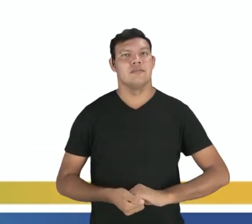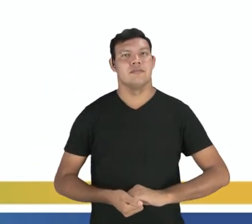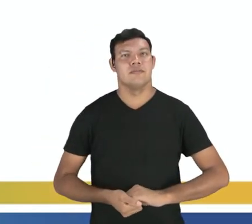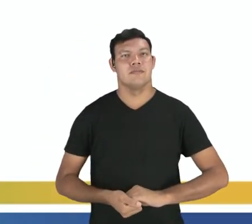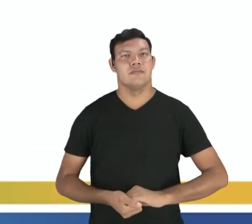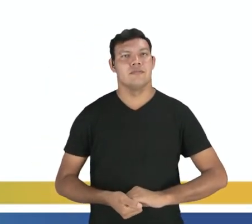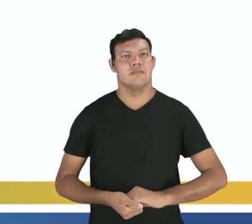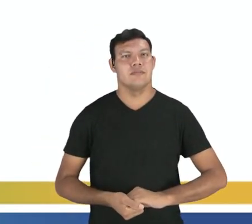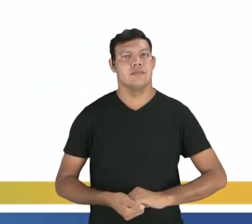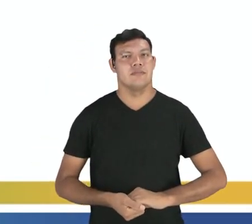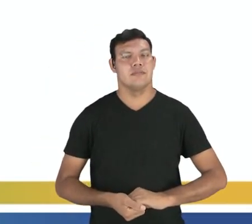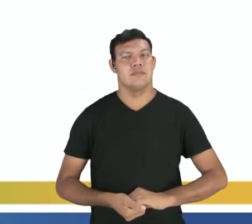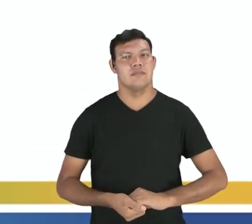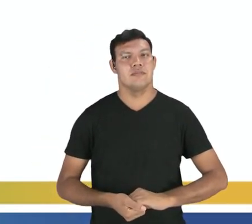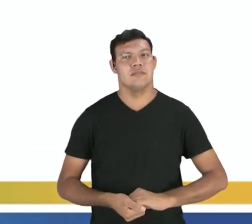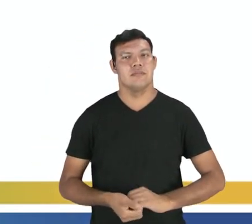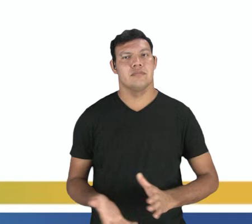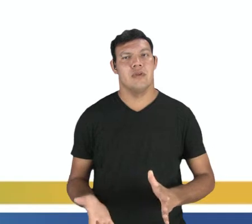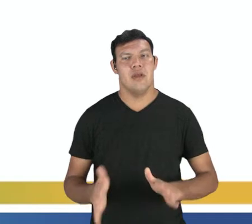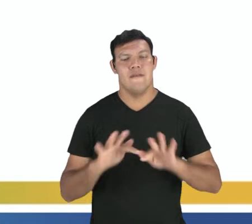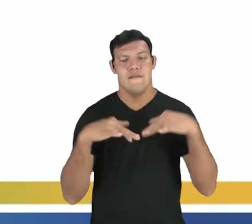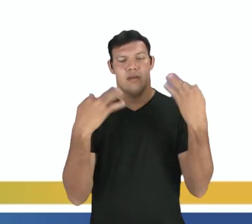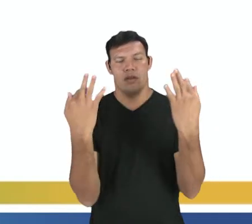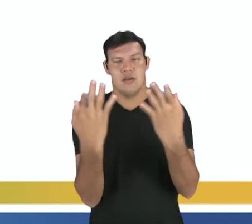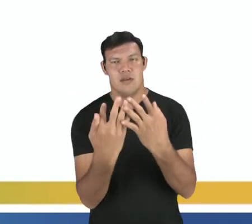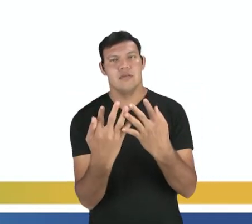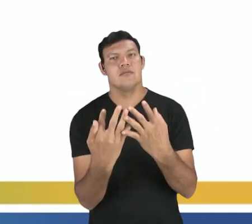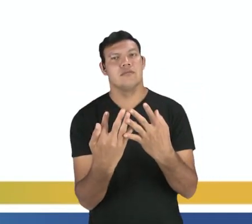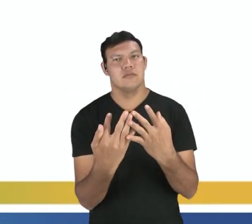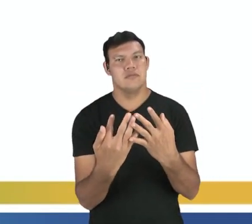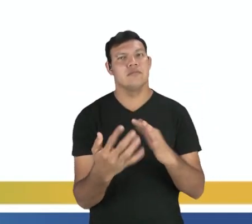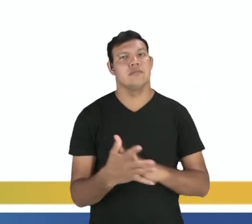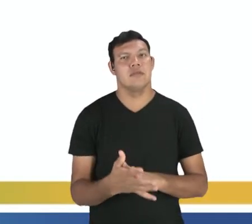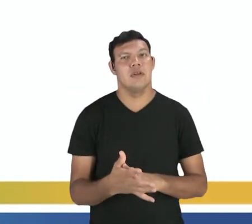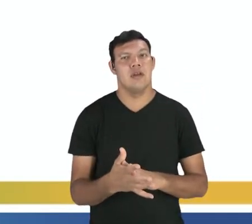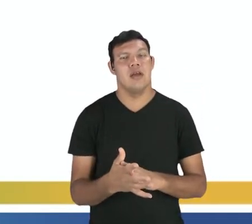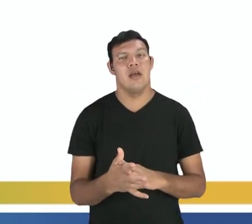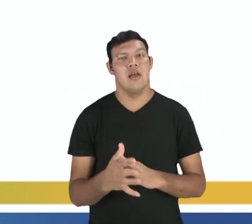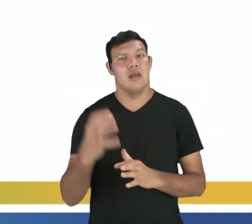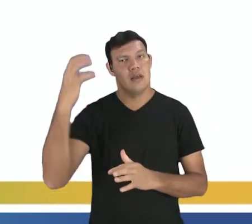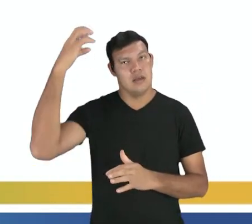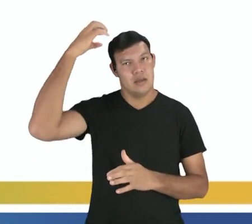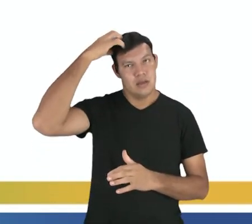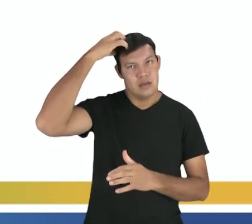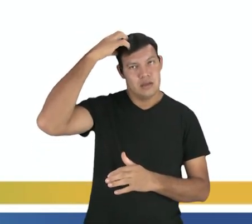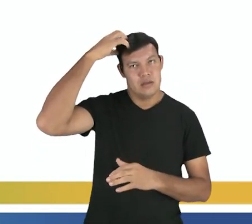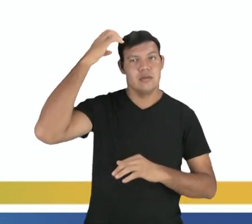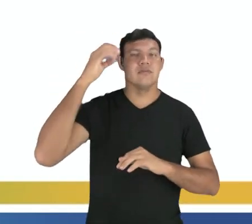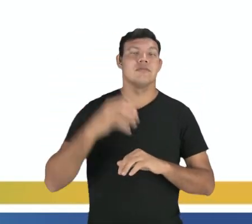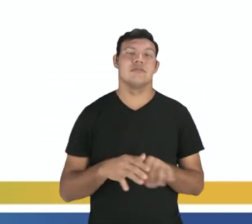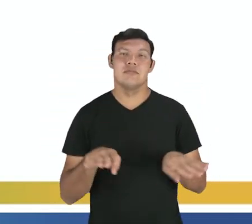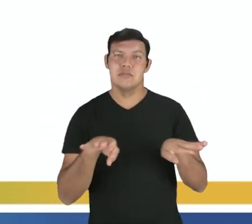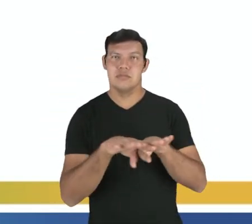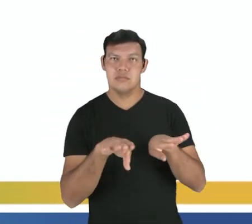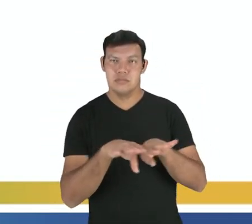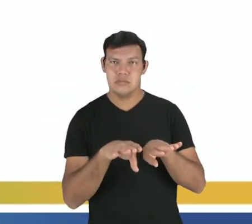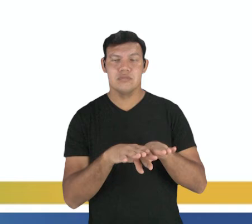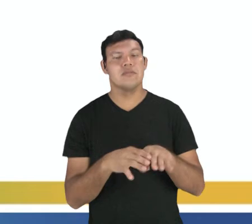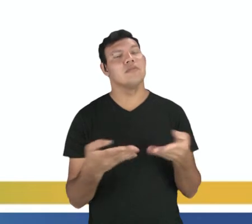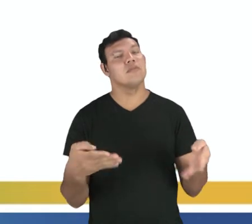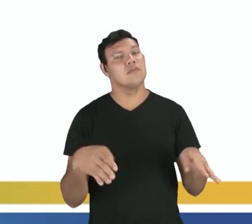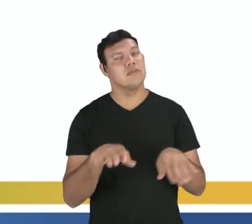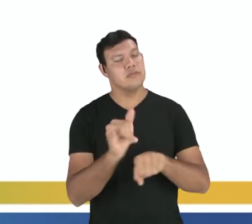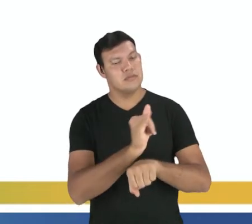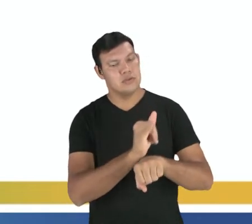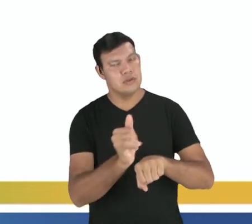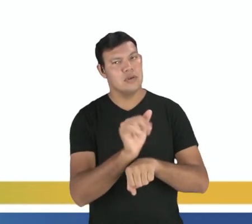nós, quando vamos falar da realeza, a coroa, mas, na verdade, a coroa não é o rei. Mesmo assim, usamos dessa